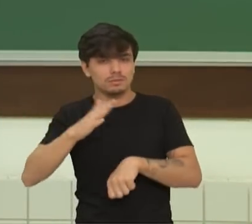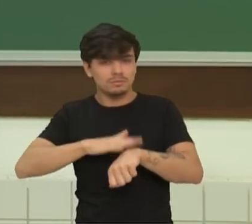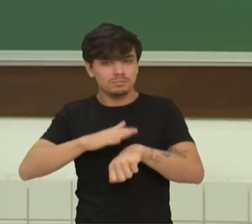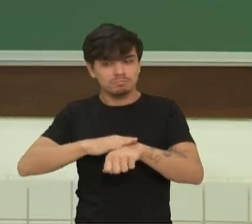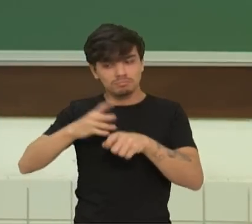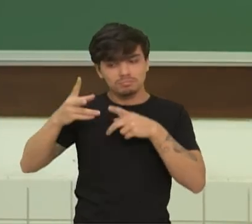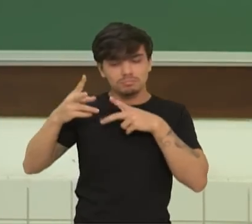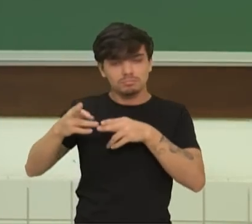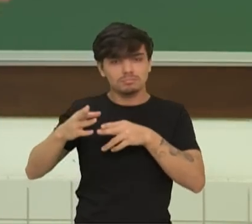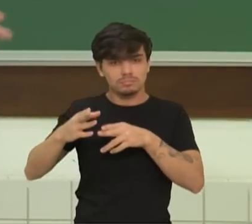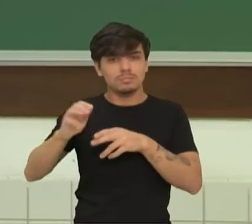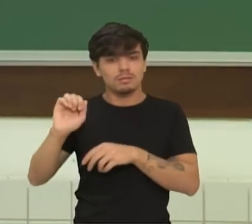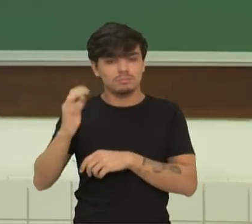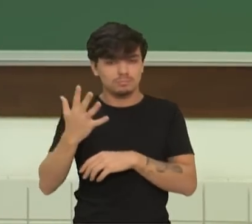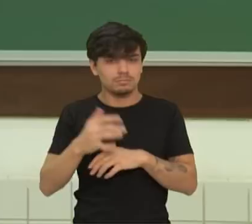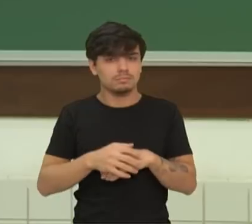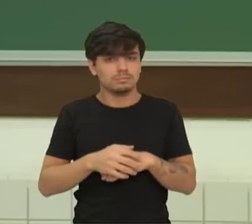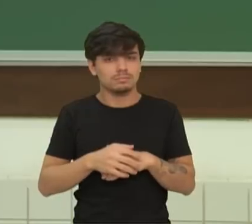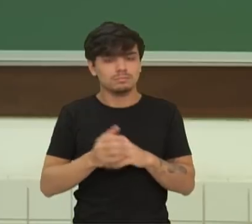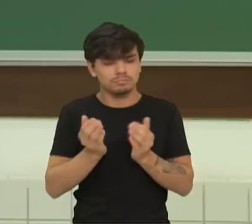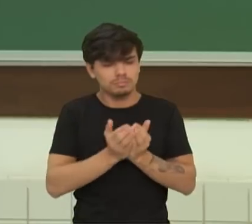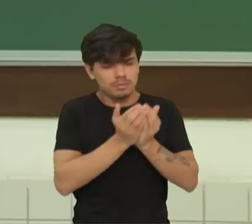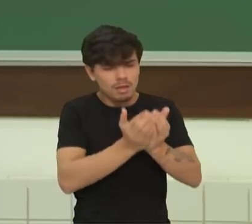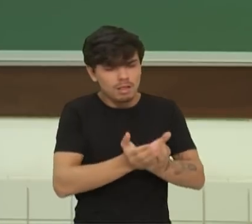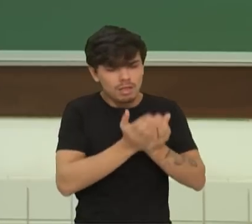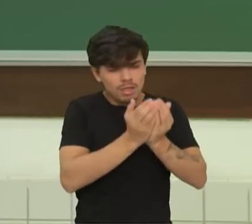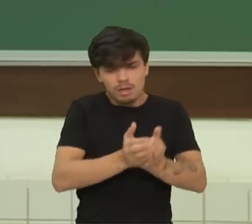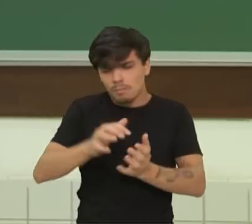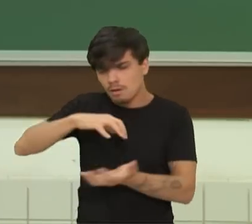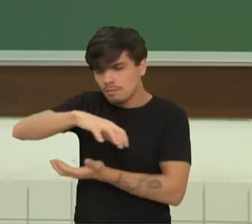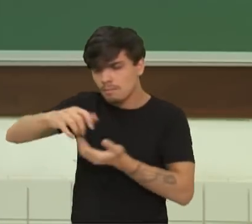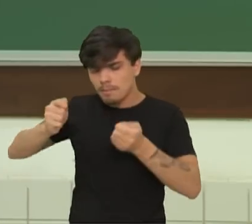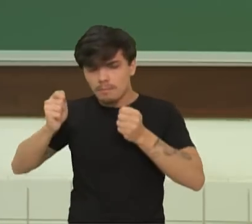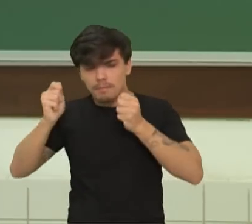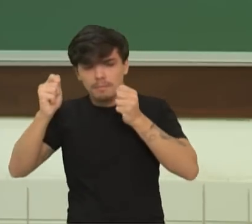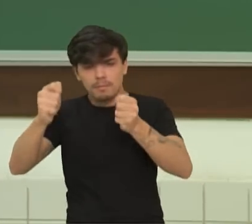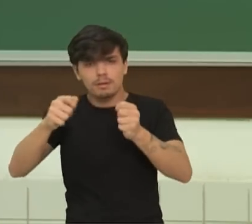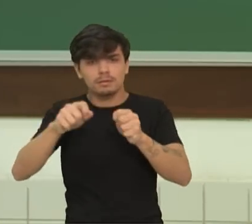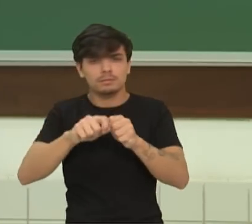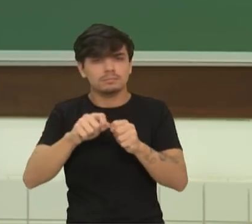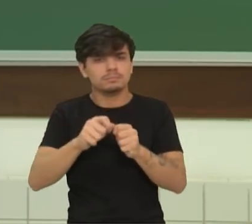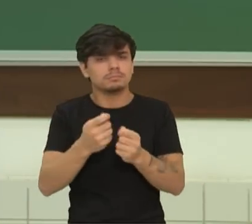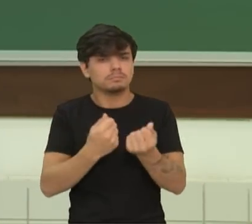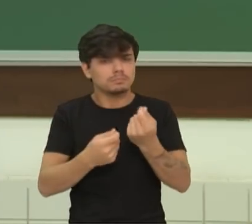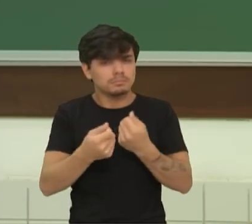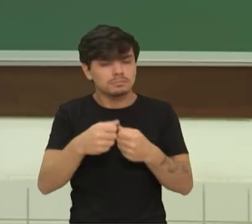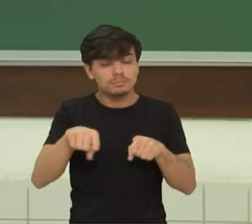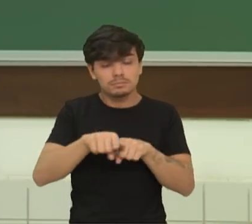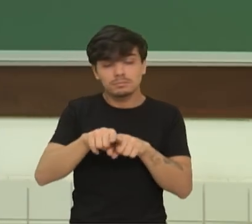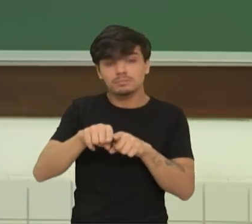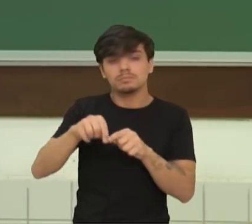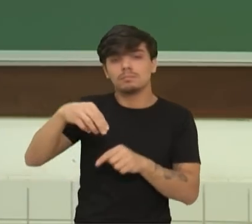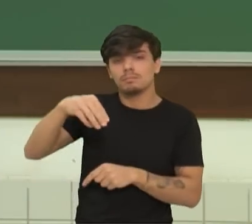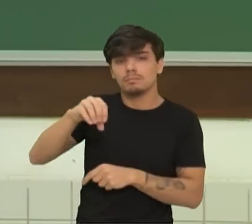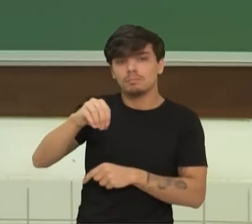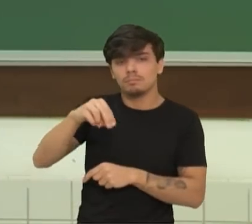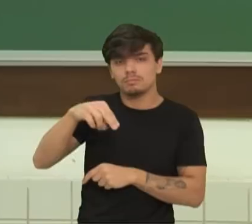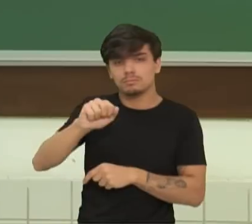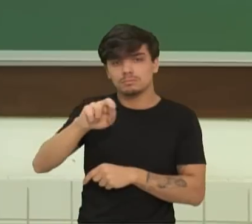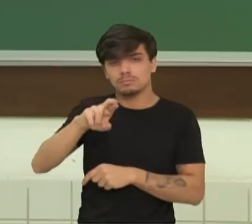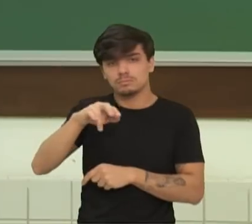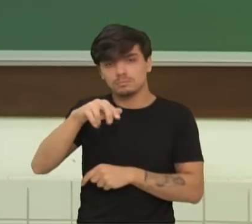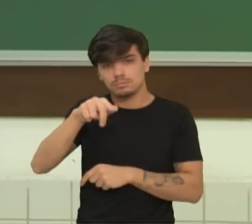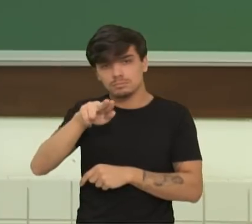acontecendo tudo isso. A reforma protestante, as grandes navegações, ajudou na formação das monarquias, não é verdade? E